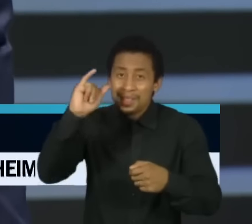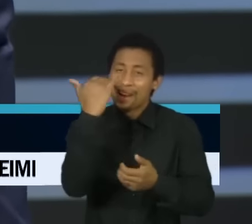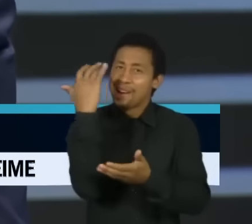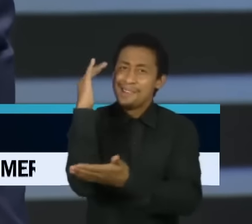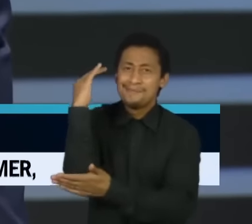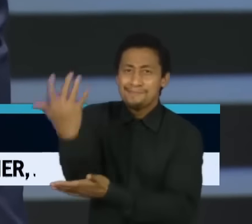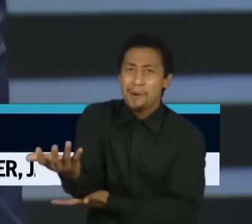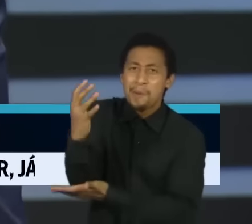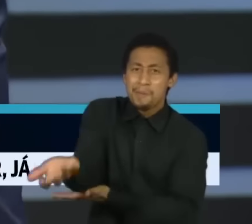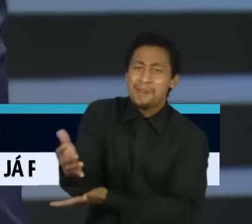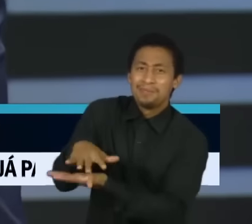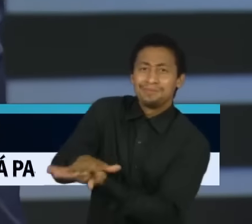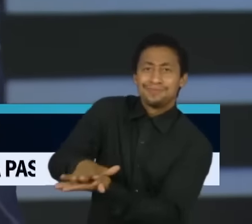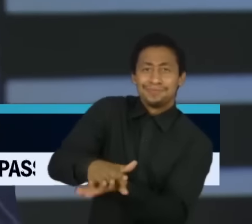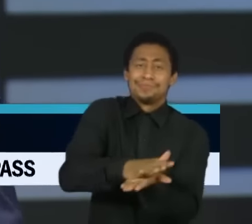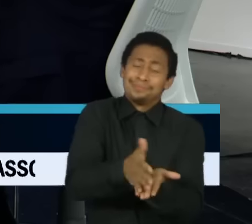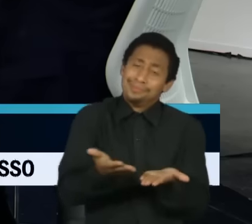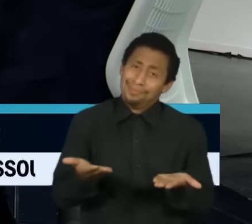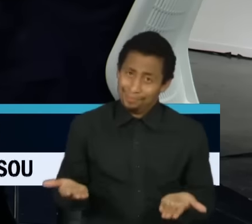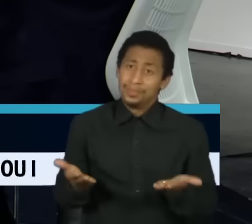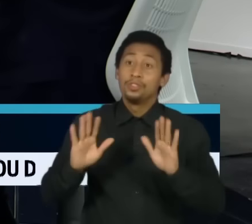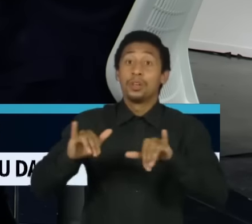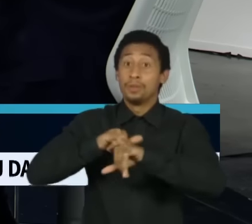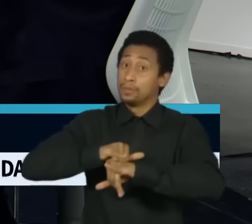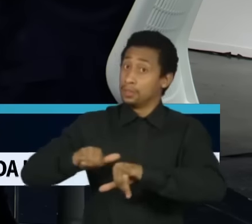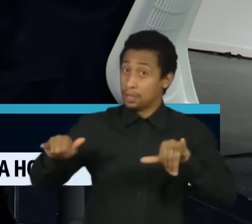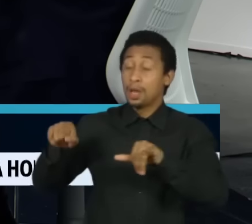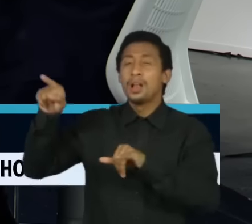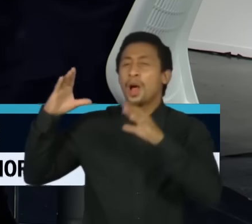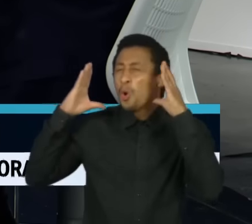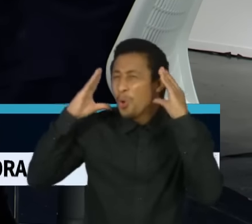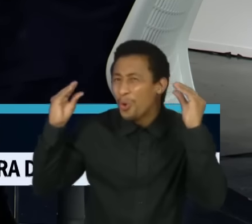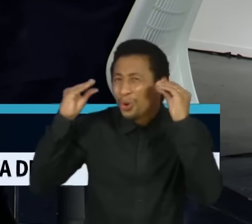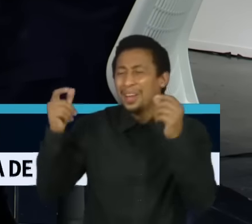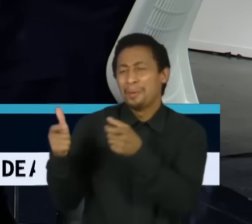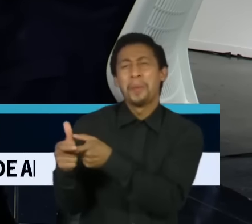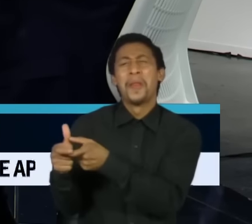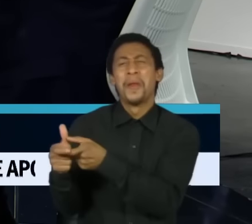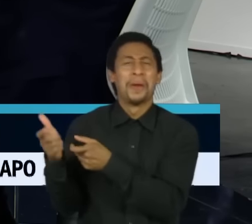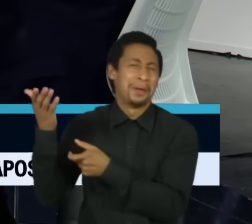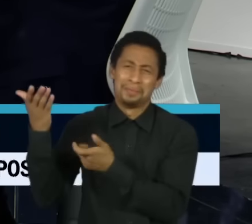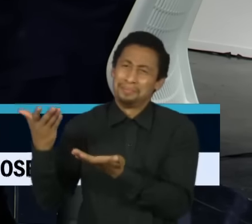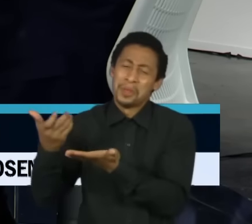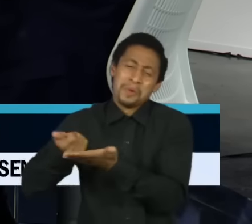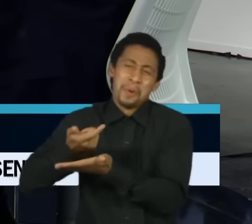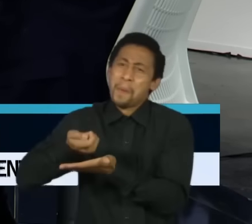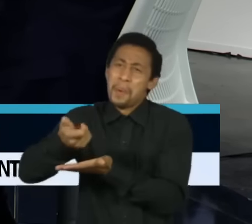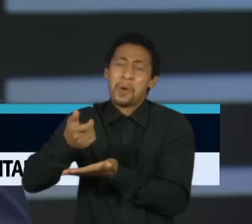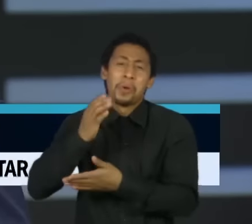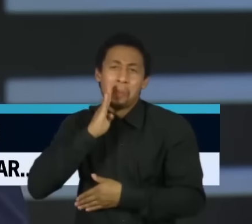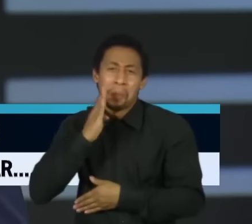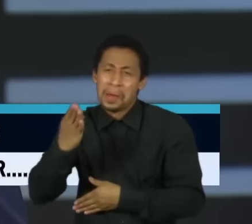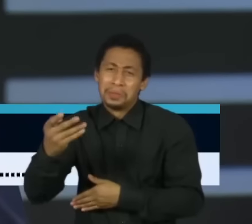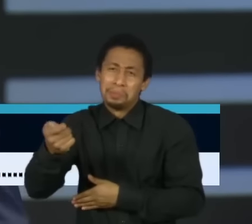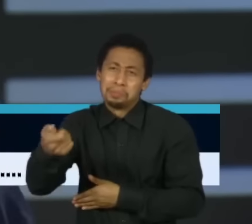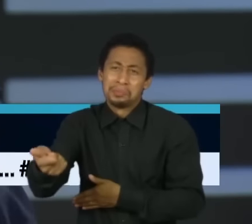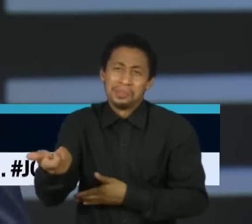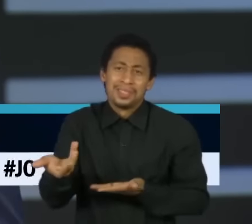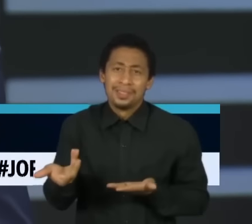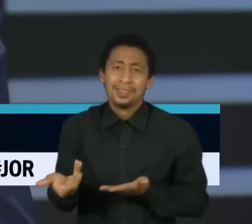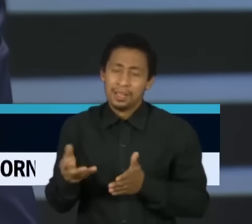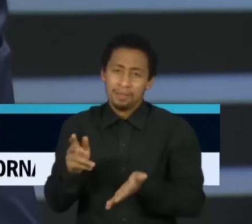que eu reações como essa. Claro que o mercado da Holanda é pequeno, como bem destacou o José Vicente, da Bélgica, idem. A questão, e